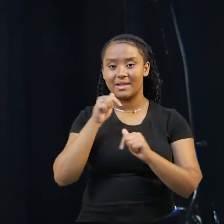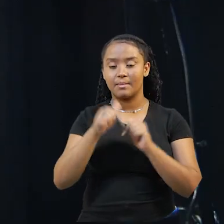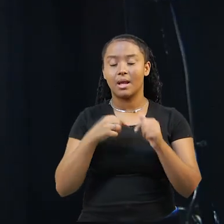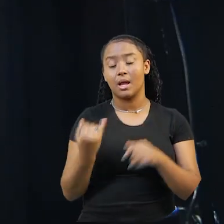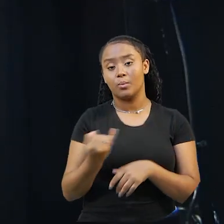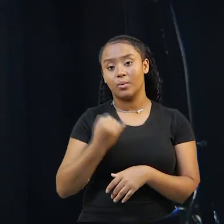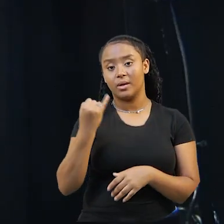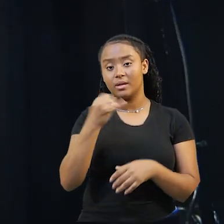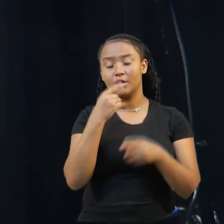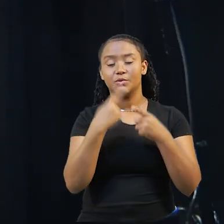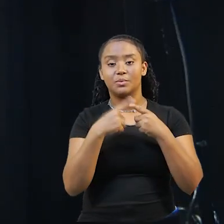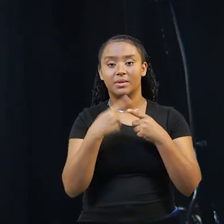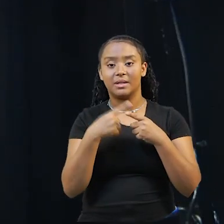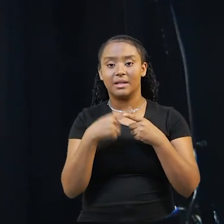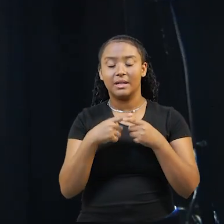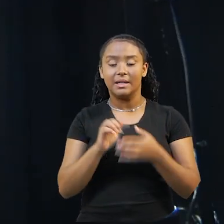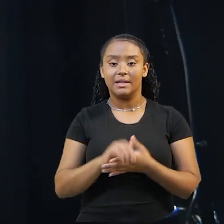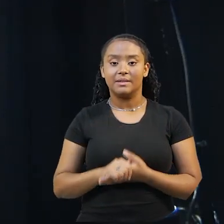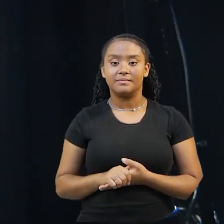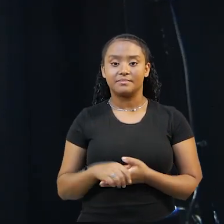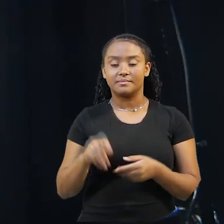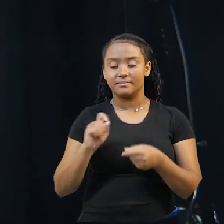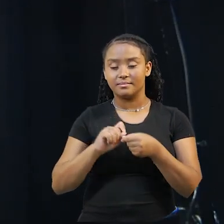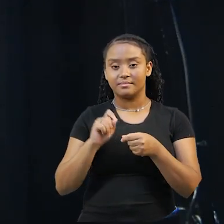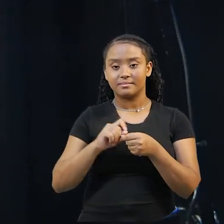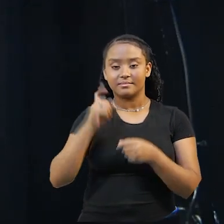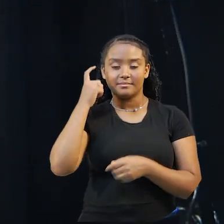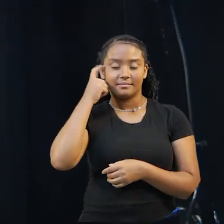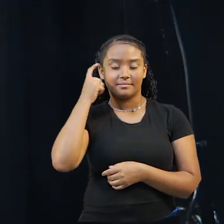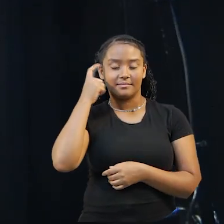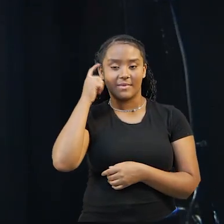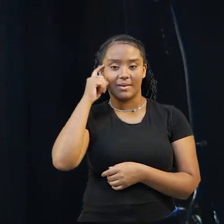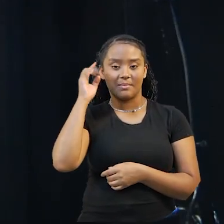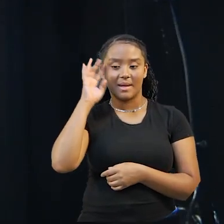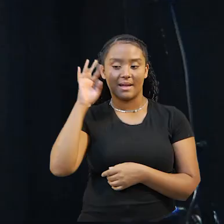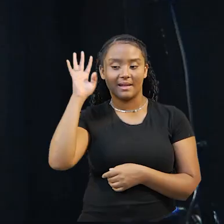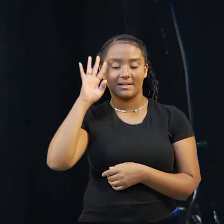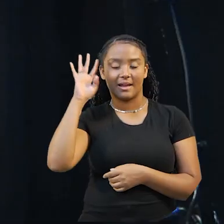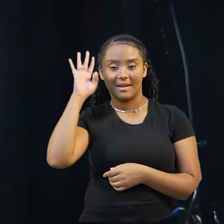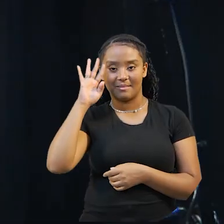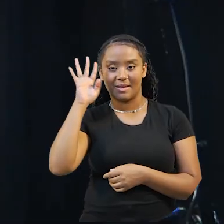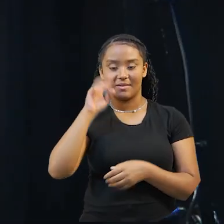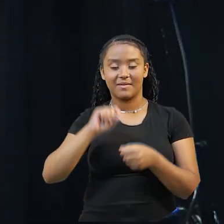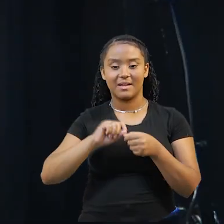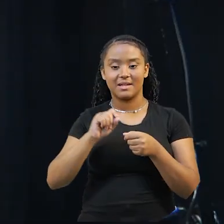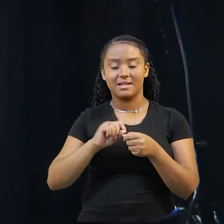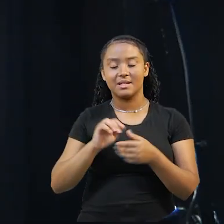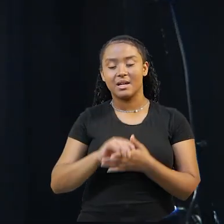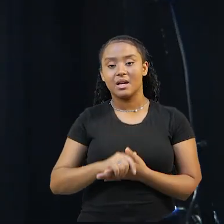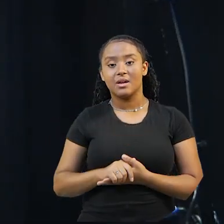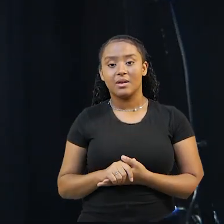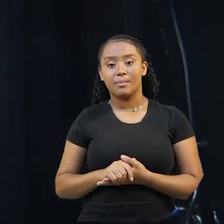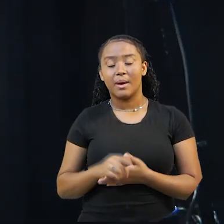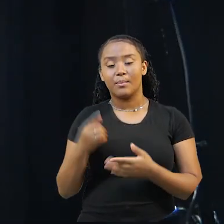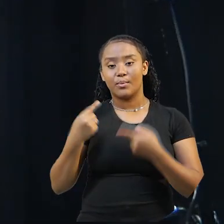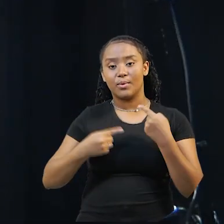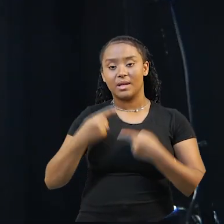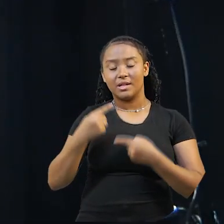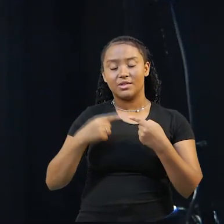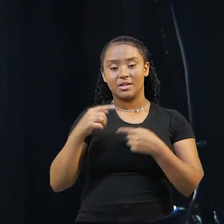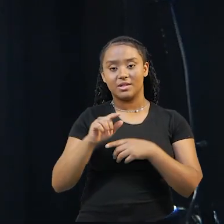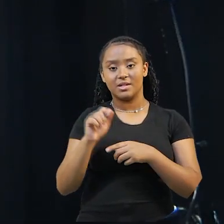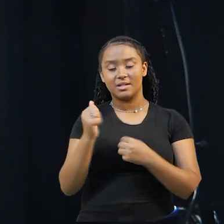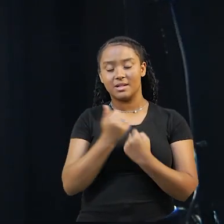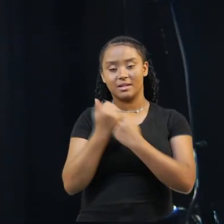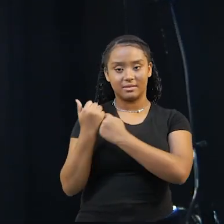ponto importante que até guiou um pouco do pensamento, assim, que eu fui desenvolvendo para pensar a política de assistência estudantil até